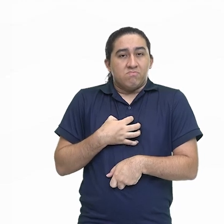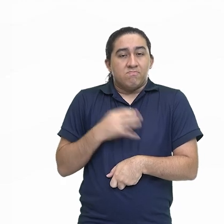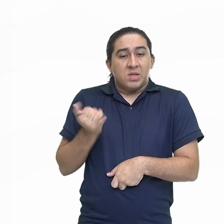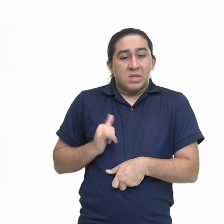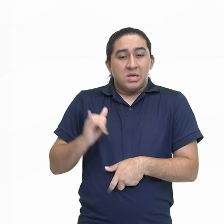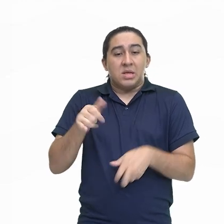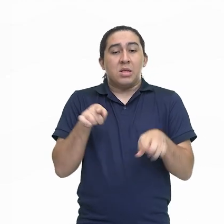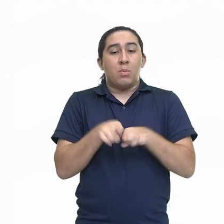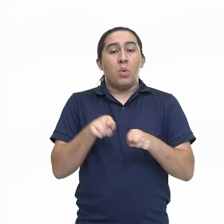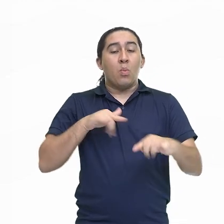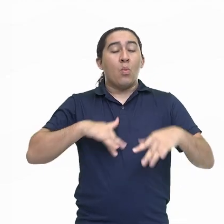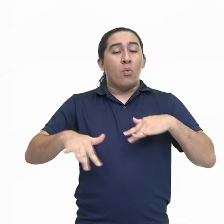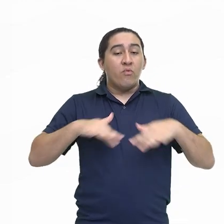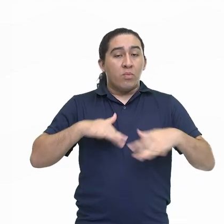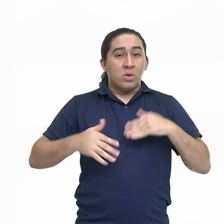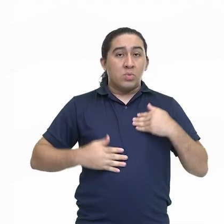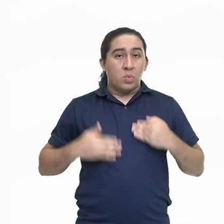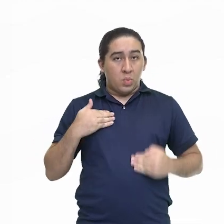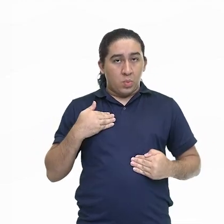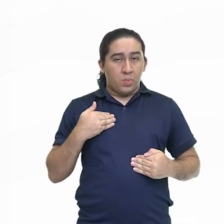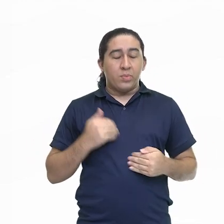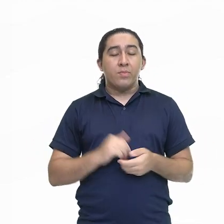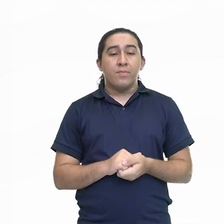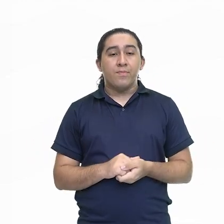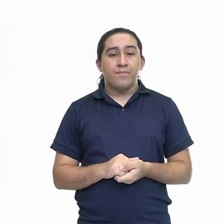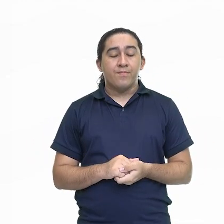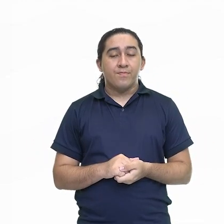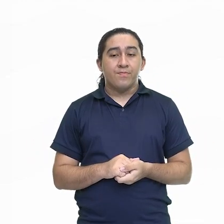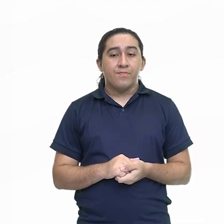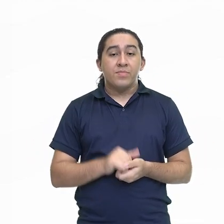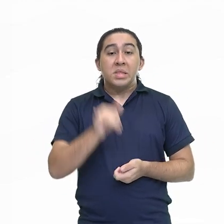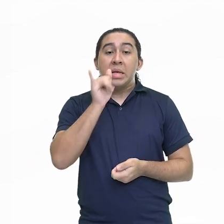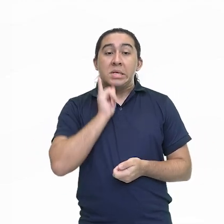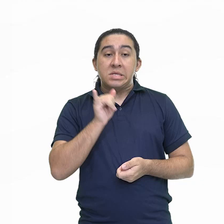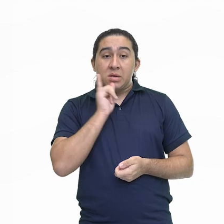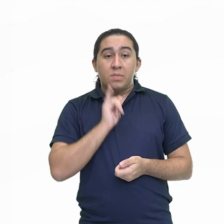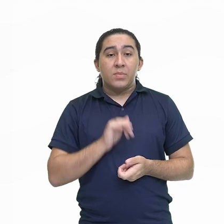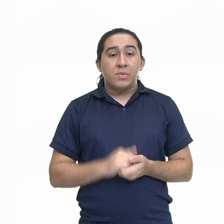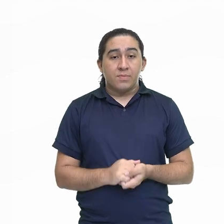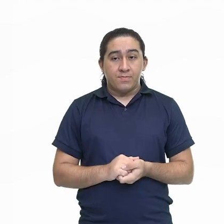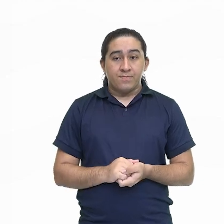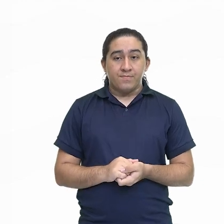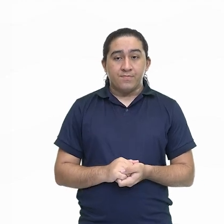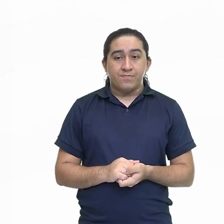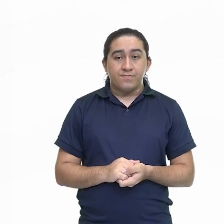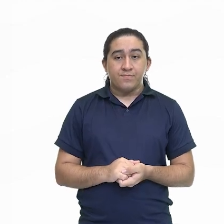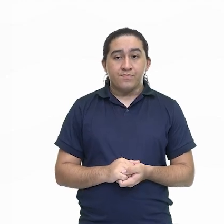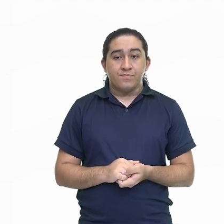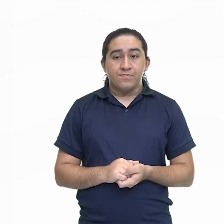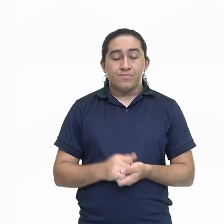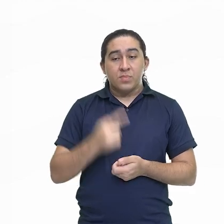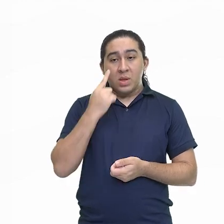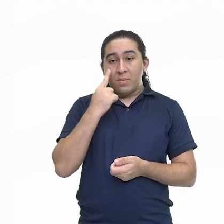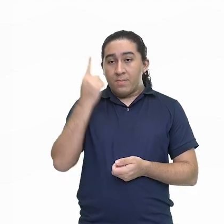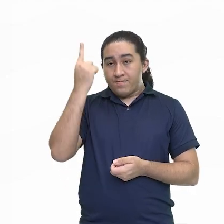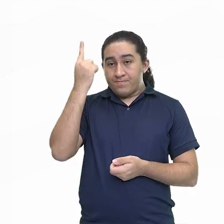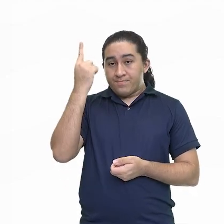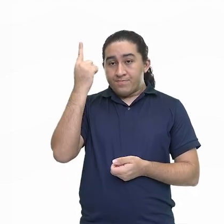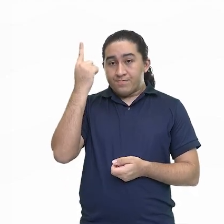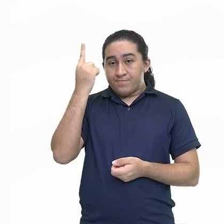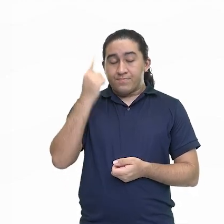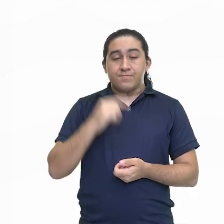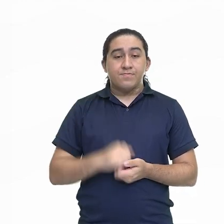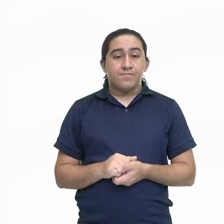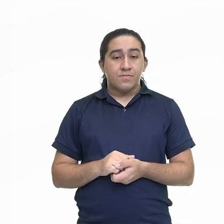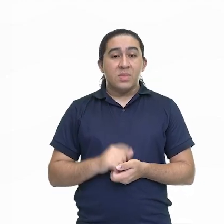emoção e movimento do corpo. Os exemplos, nós temos aqui o exemplo abstrato, né, de Jacques Pollock, que é o número 5, que